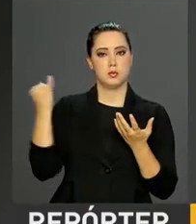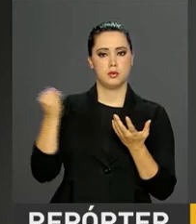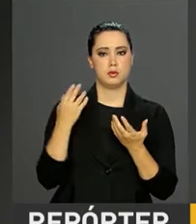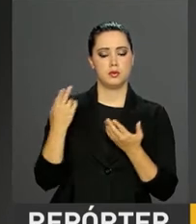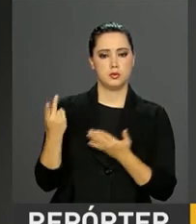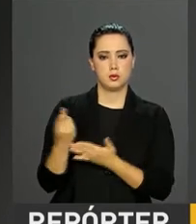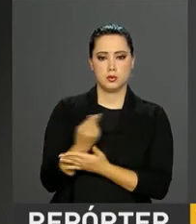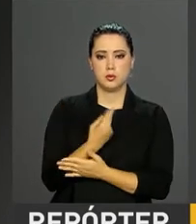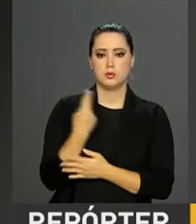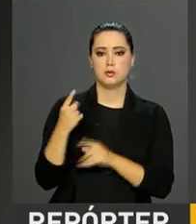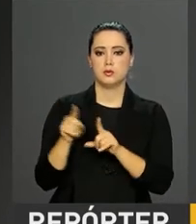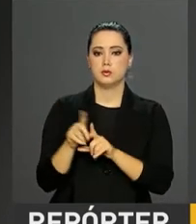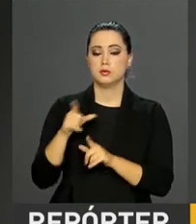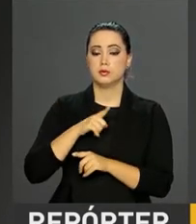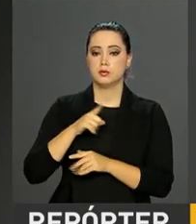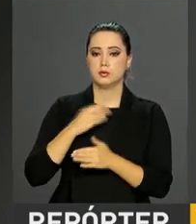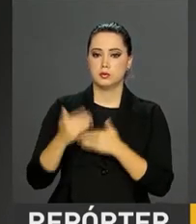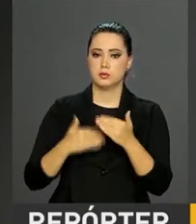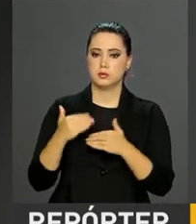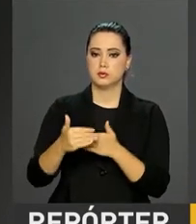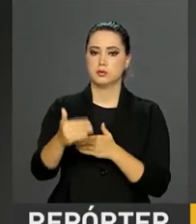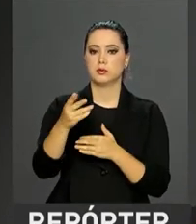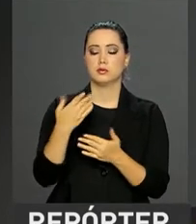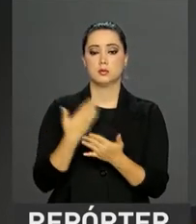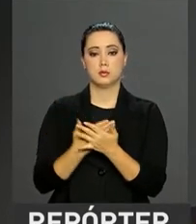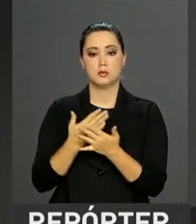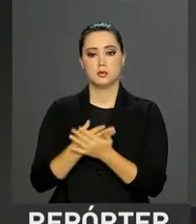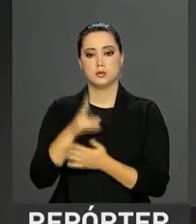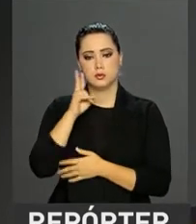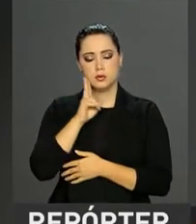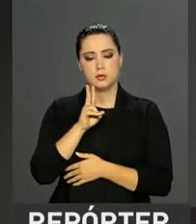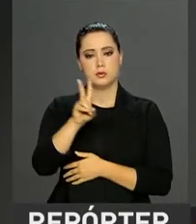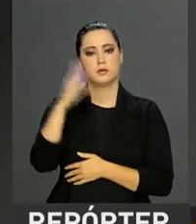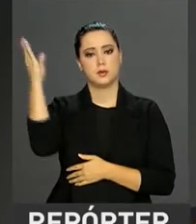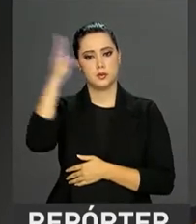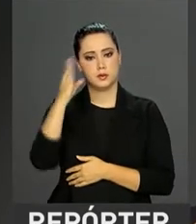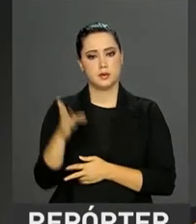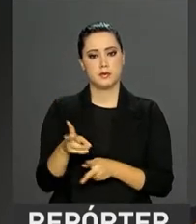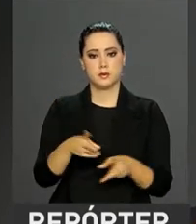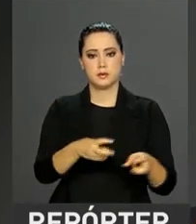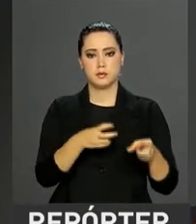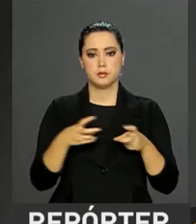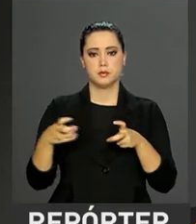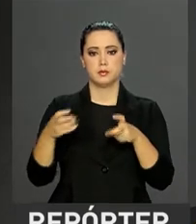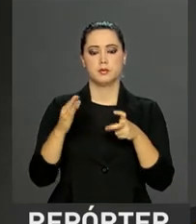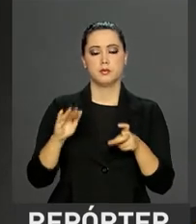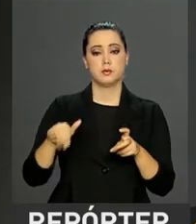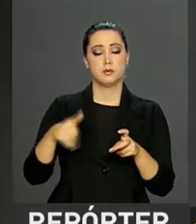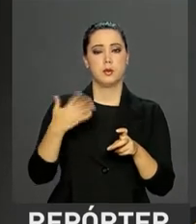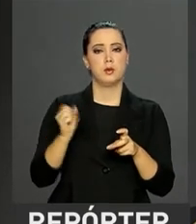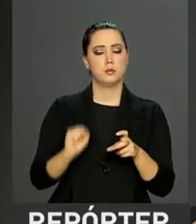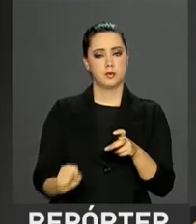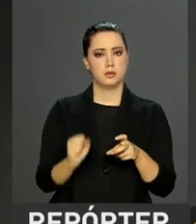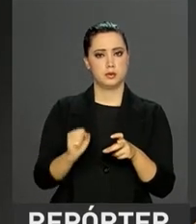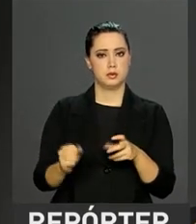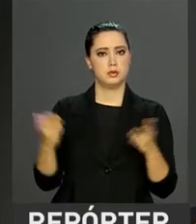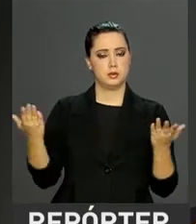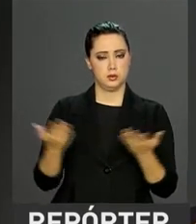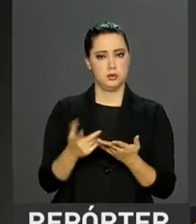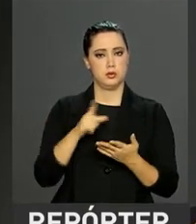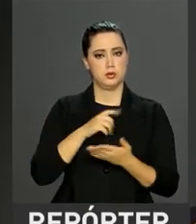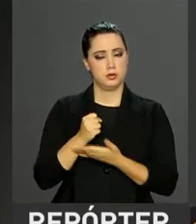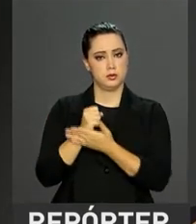existe sempre um estudo as pessoas passam a olhar mais para o brasil a perceber quais são os potenciais que o brasil tem a oferecer